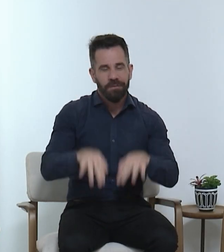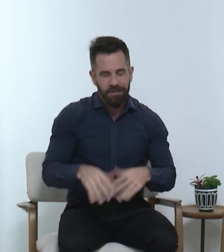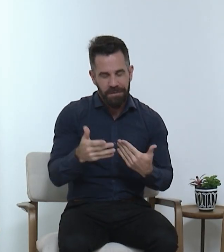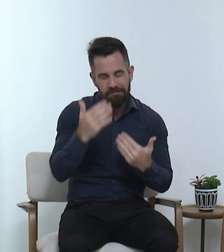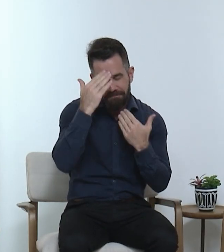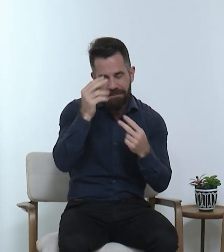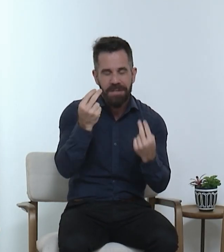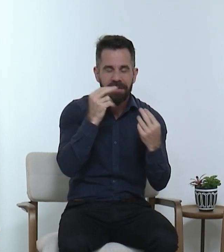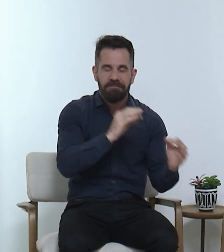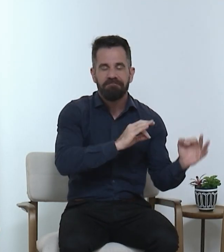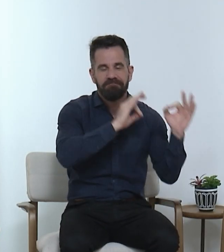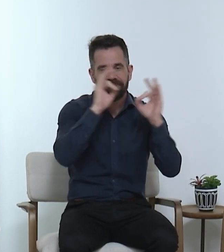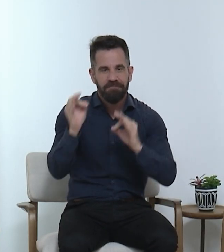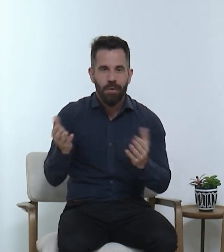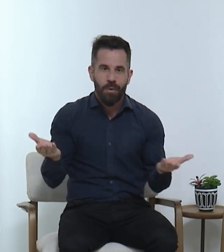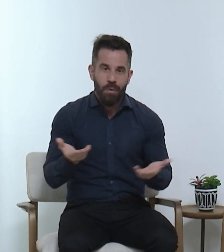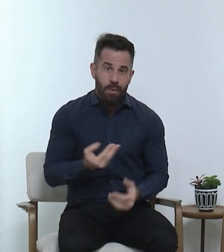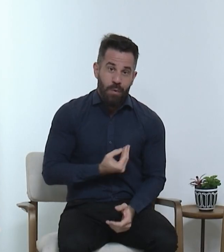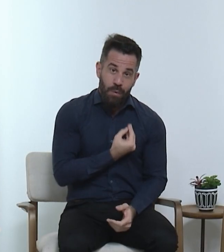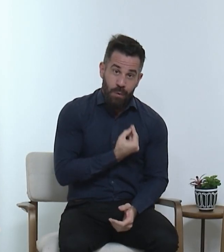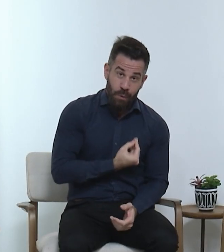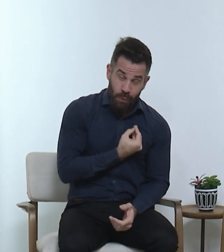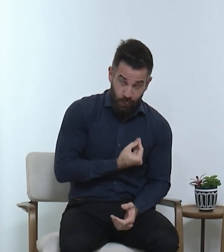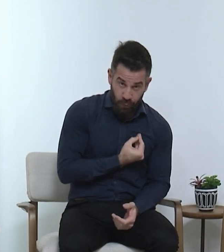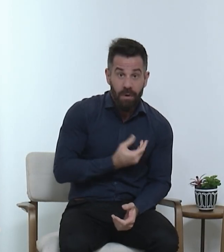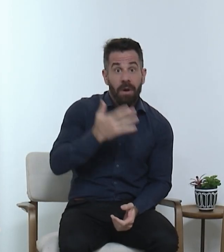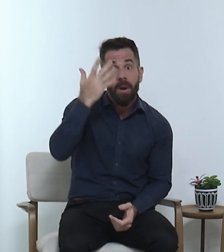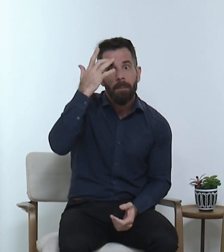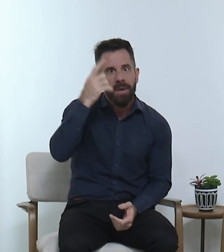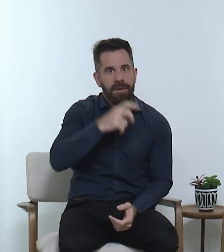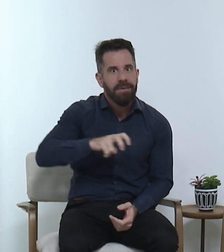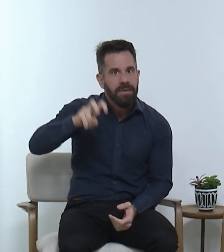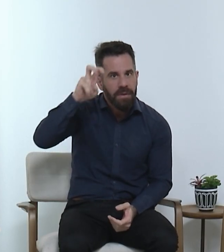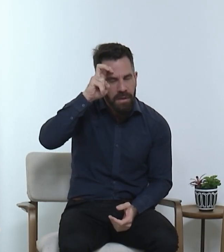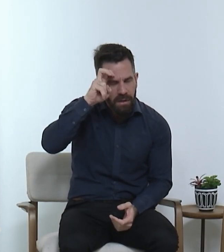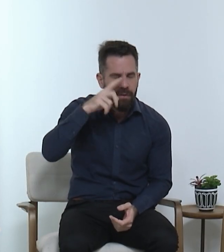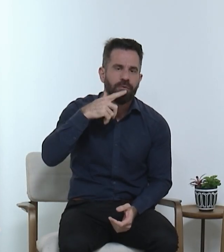Muito obrigada pela sua companhia e pela sua audiência. Amanhã,